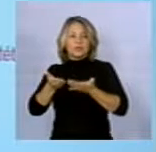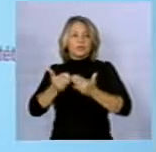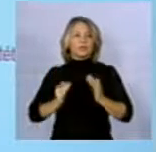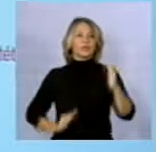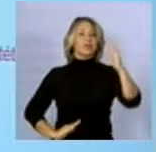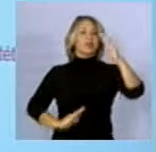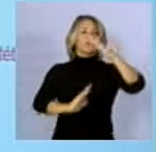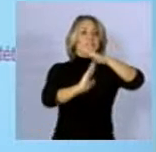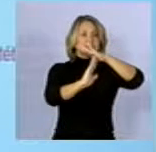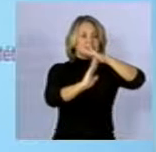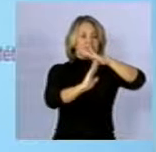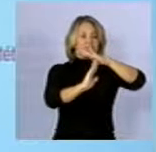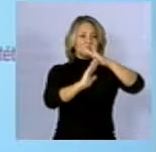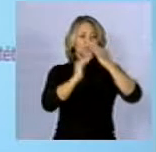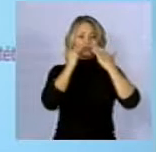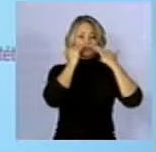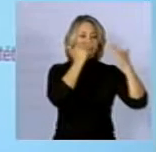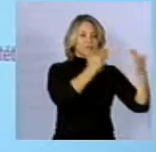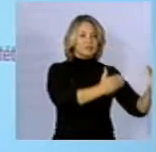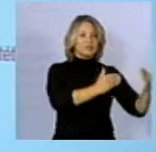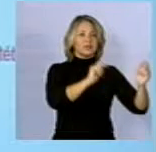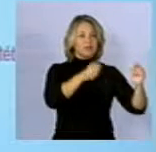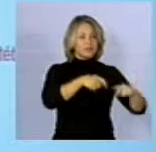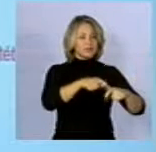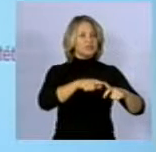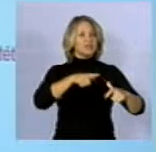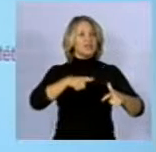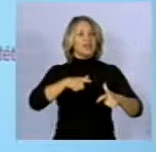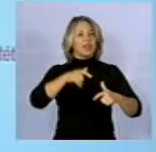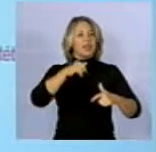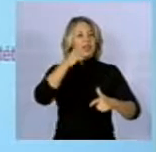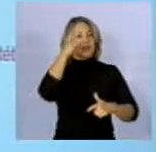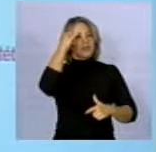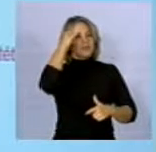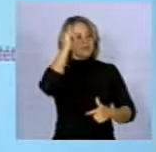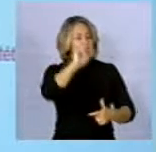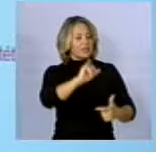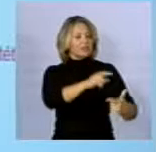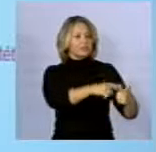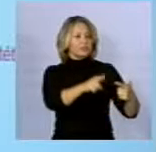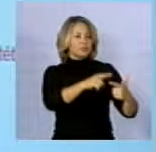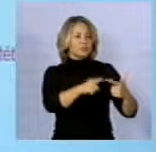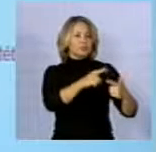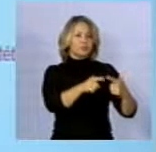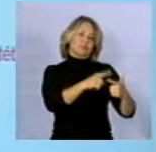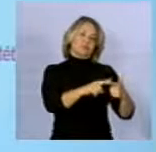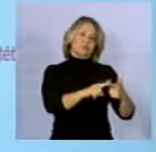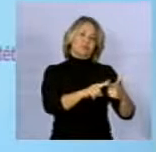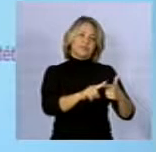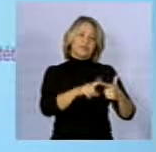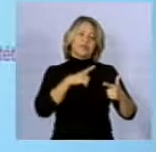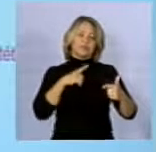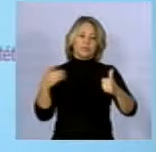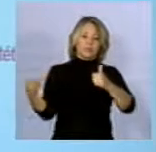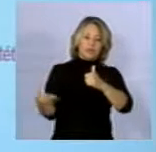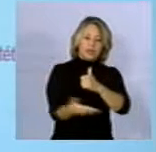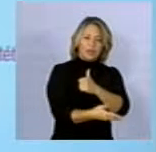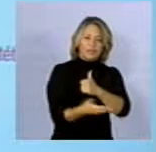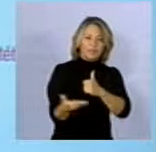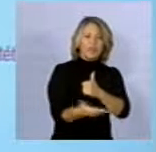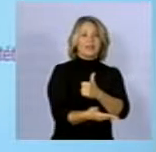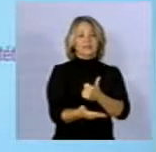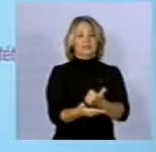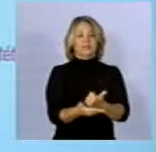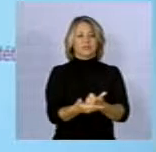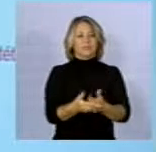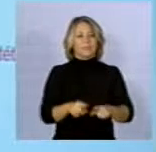de exposição que permitem toda a prevenção dos limites, estabelecendo então os limites abaixo do limiar. E